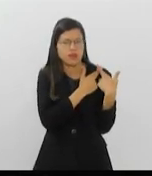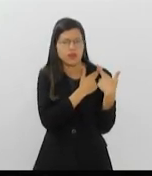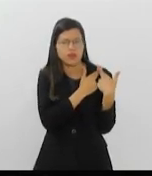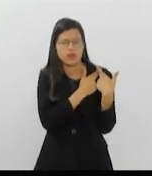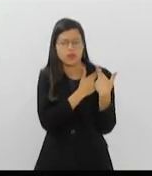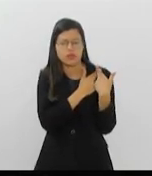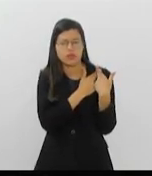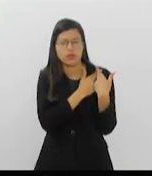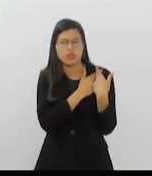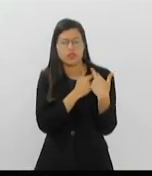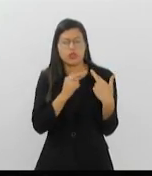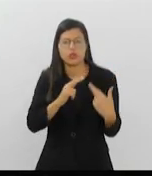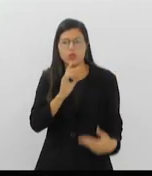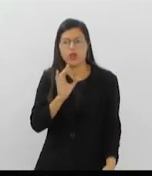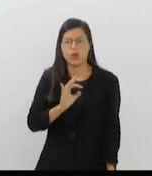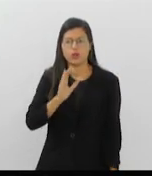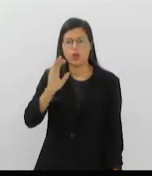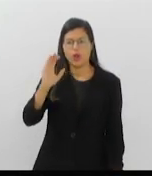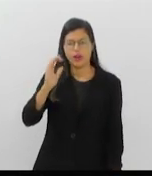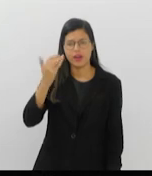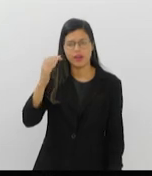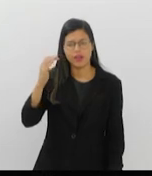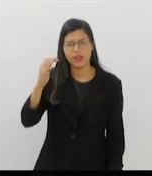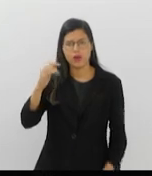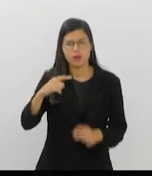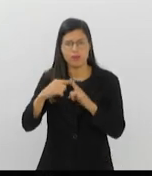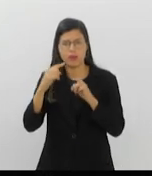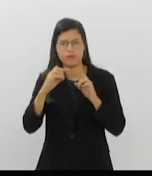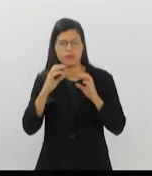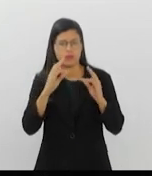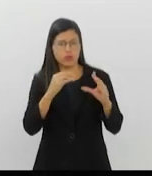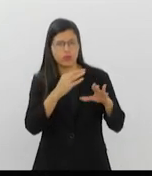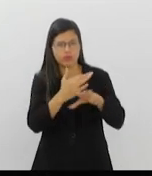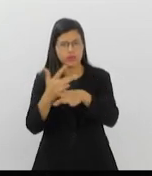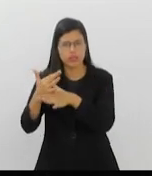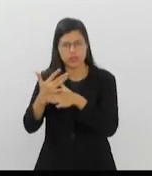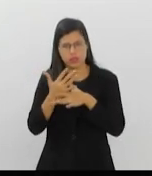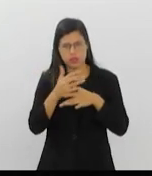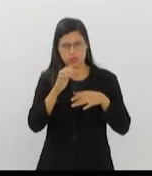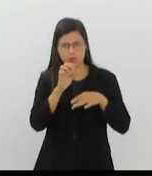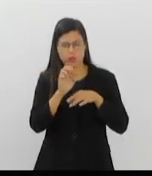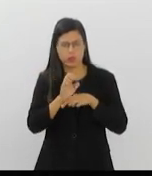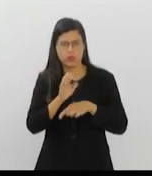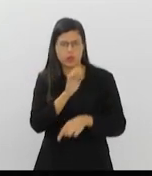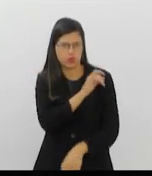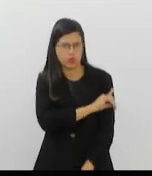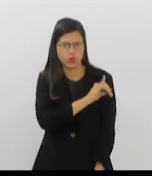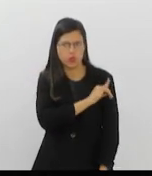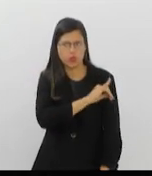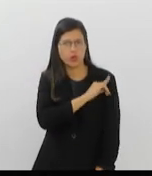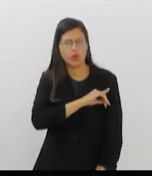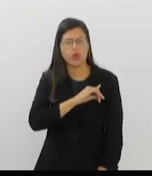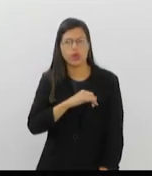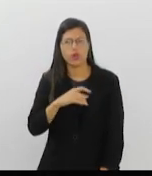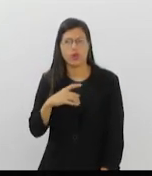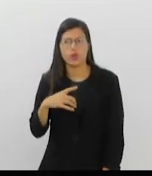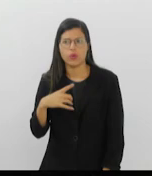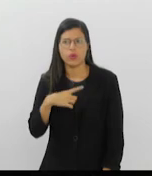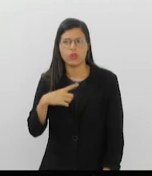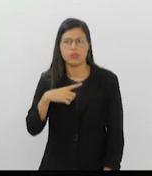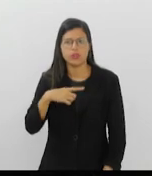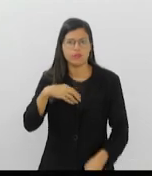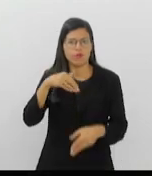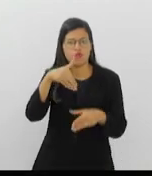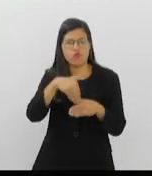achincalhado de Niterói mas em todos os municípios do Rio de eleger prefeitos vereadores